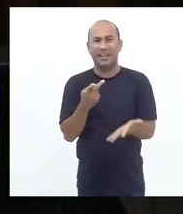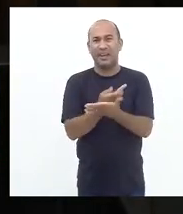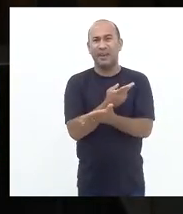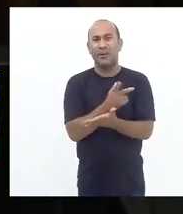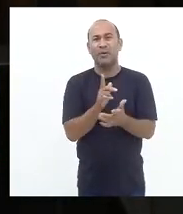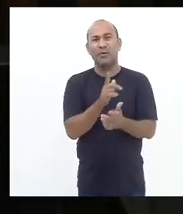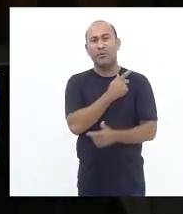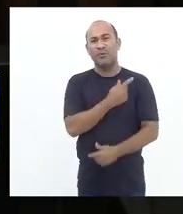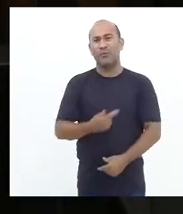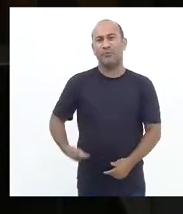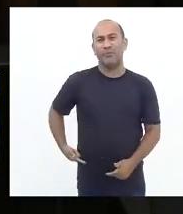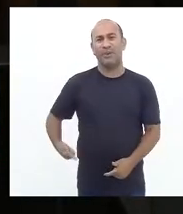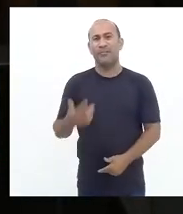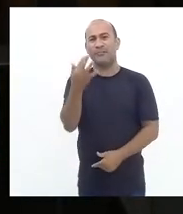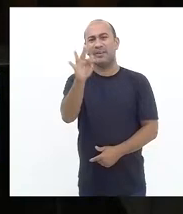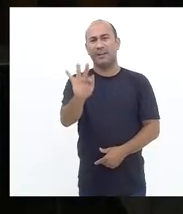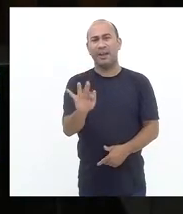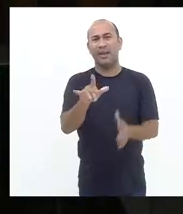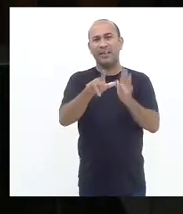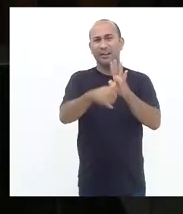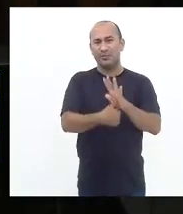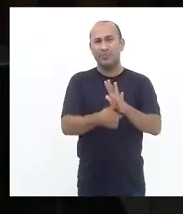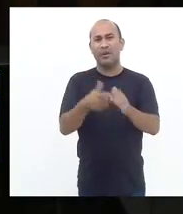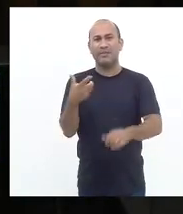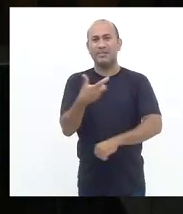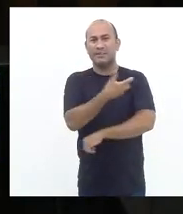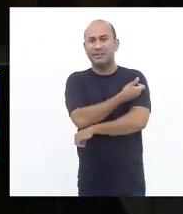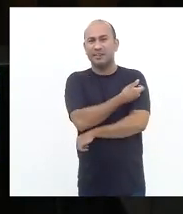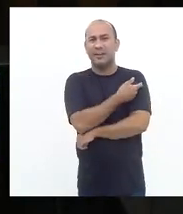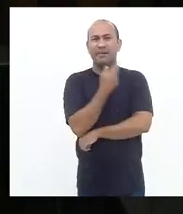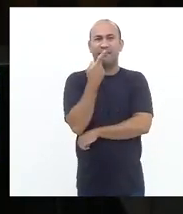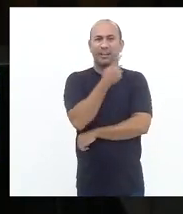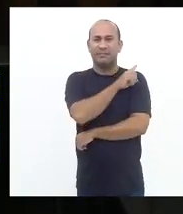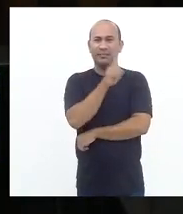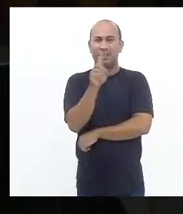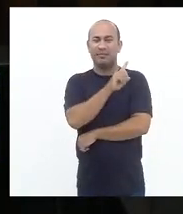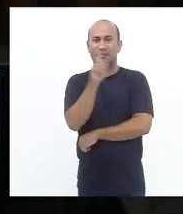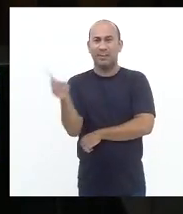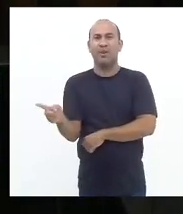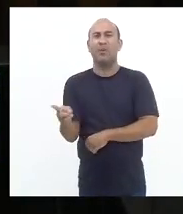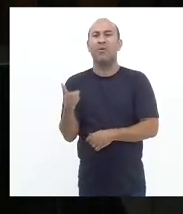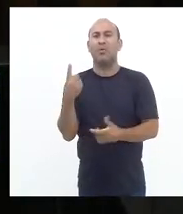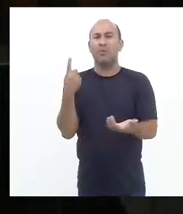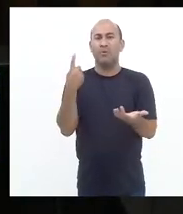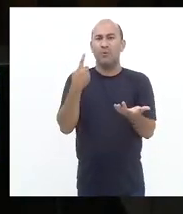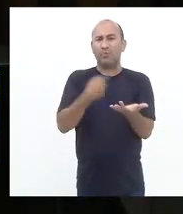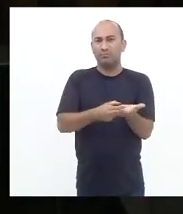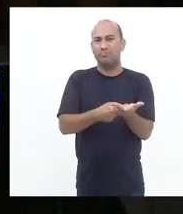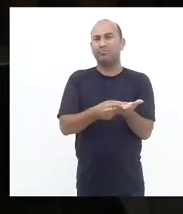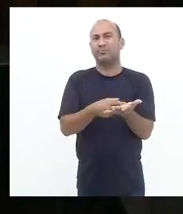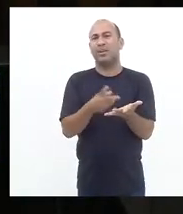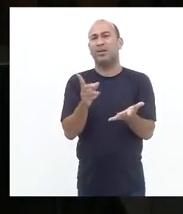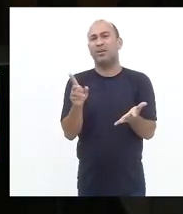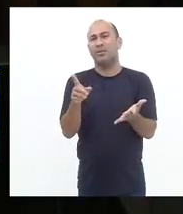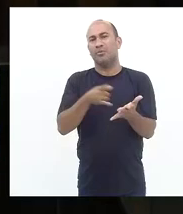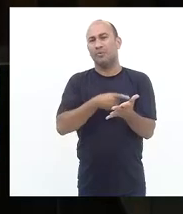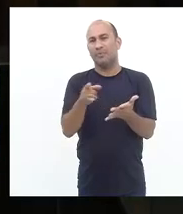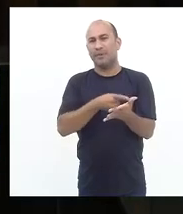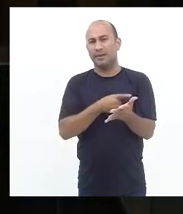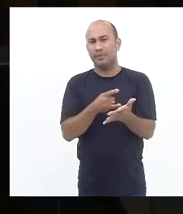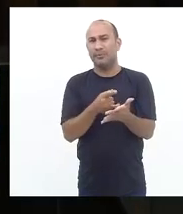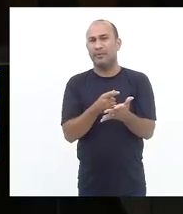que atrasou o programa de vacinação, negando por mais de 20 vezes o contrato com a Pfizer, a gente está com um processo de imunização